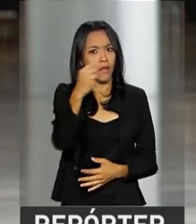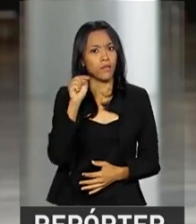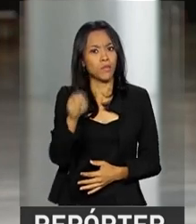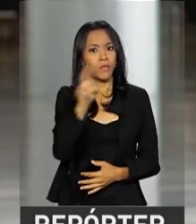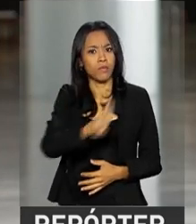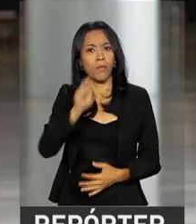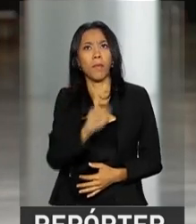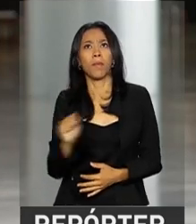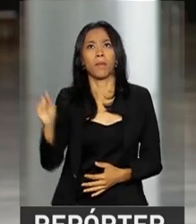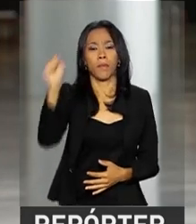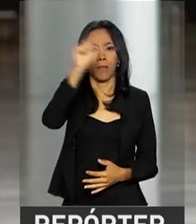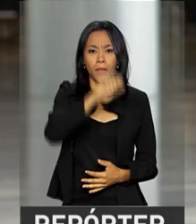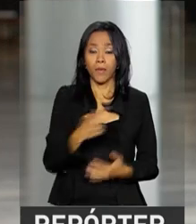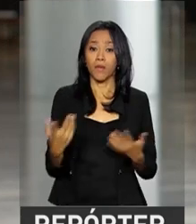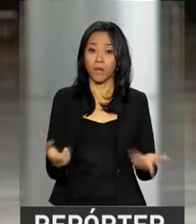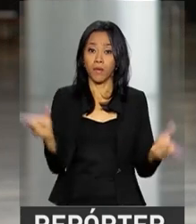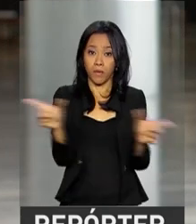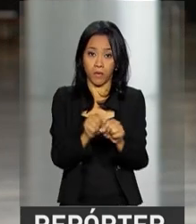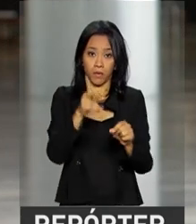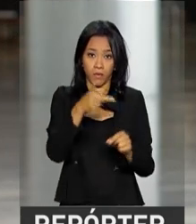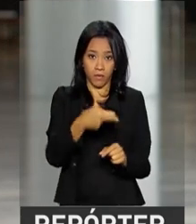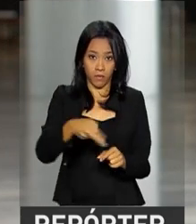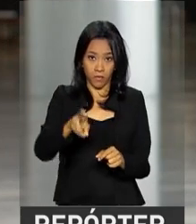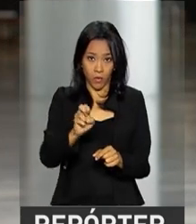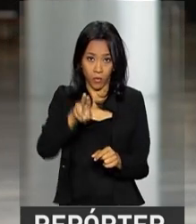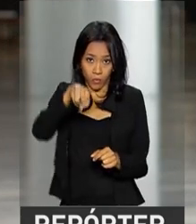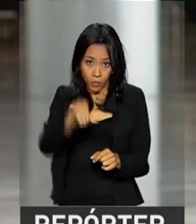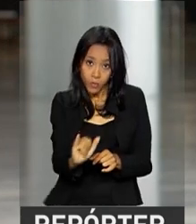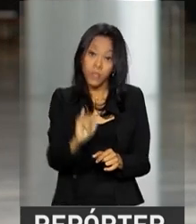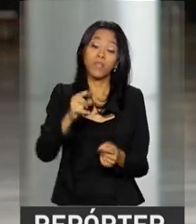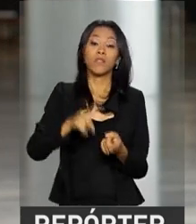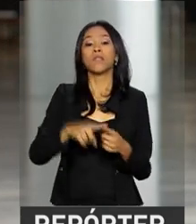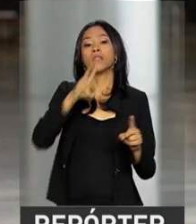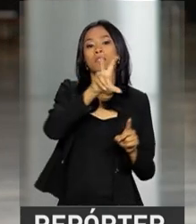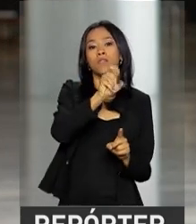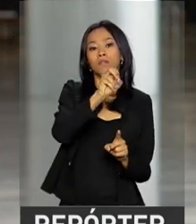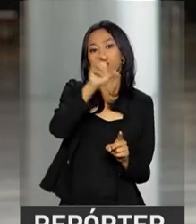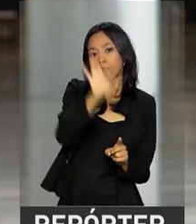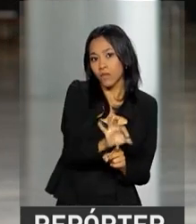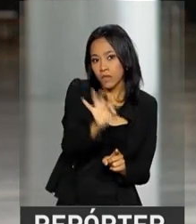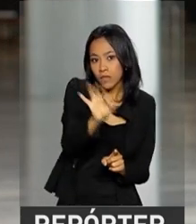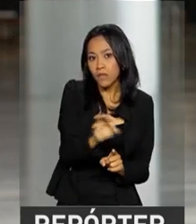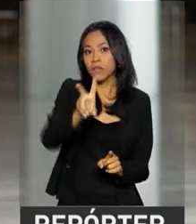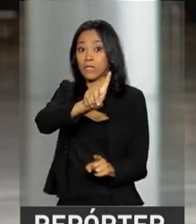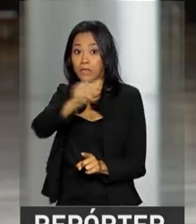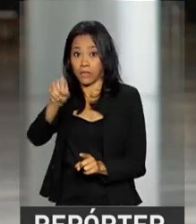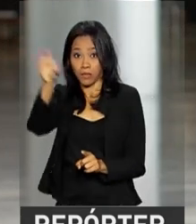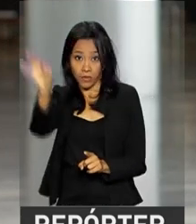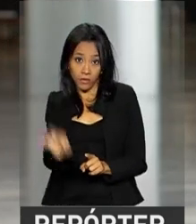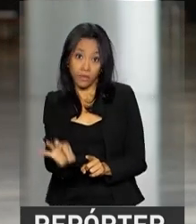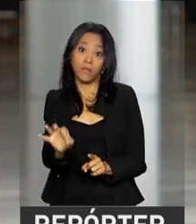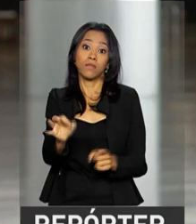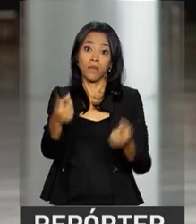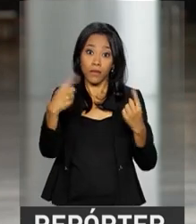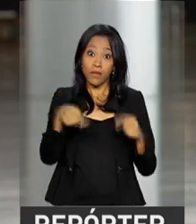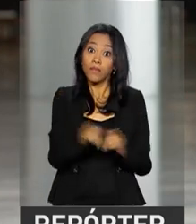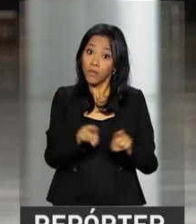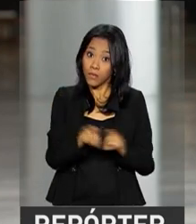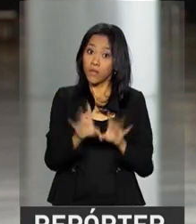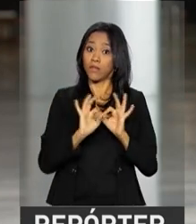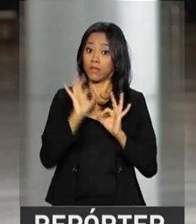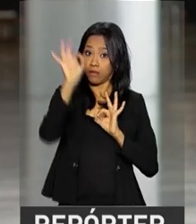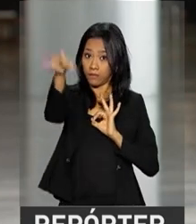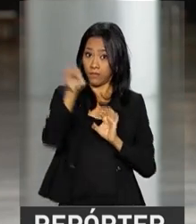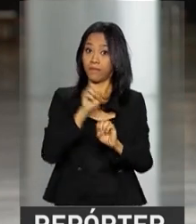o prouni oferece bolsas de estudo parciais e integrais em faculdades particulares inclusive na modalidade à distância